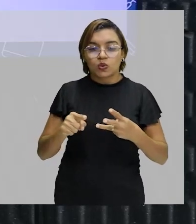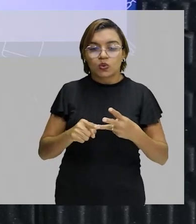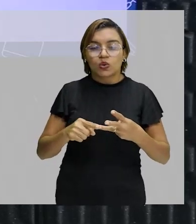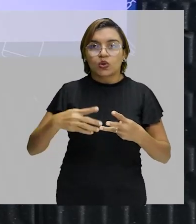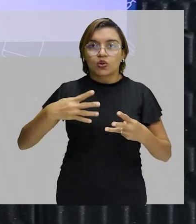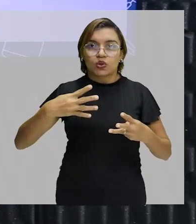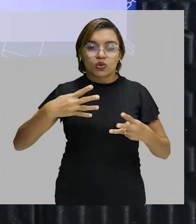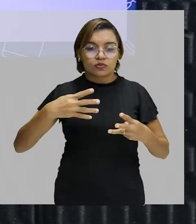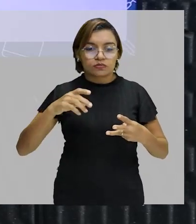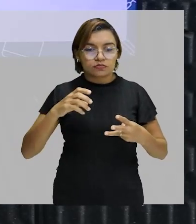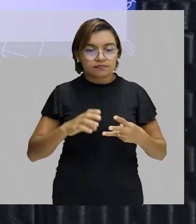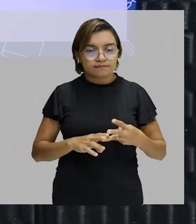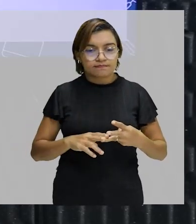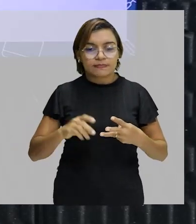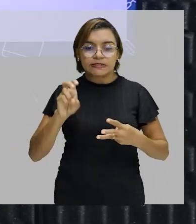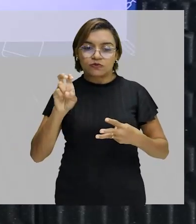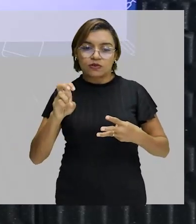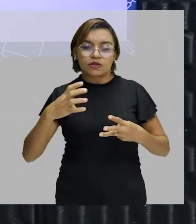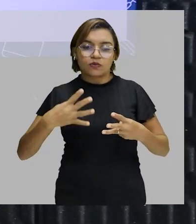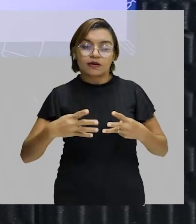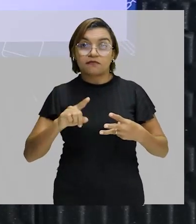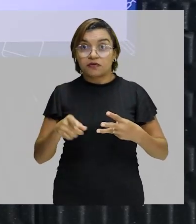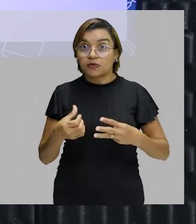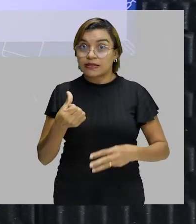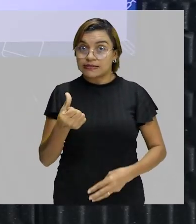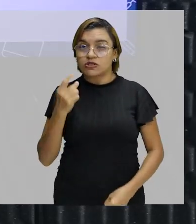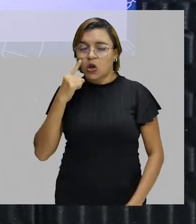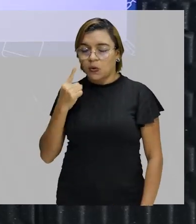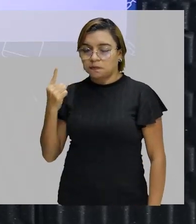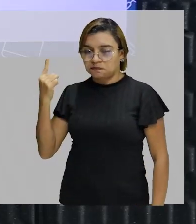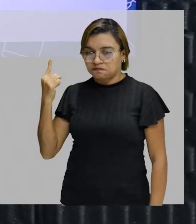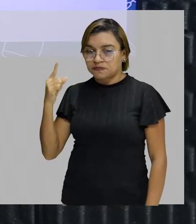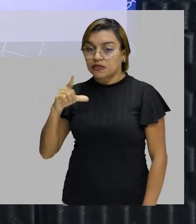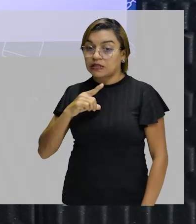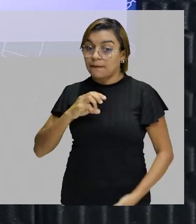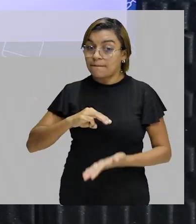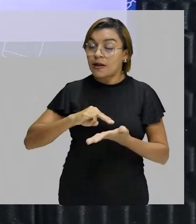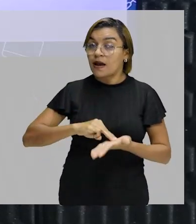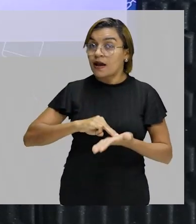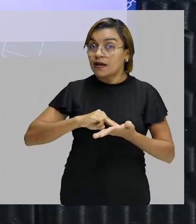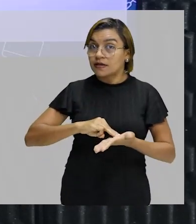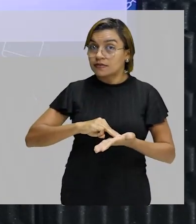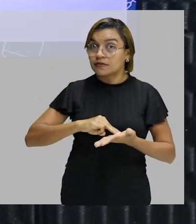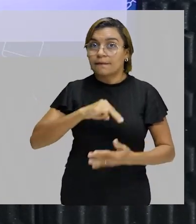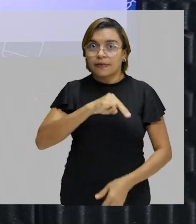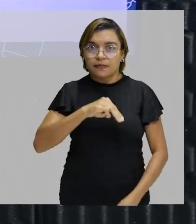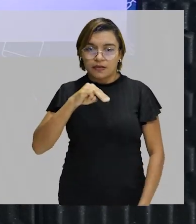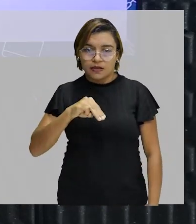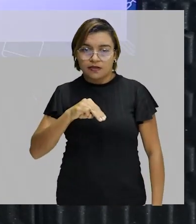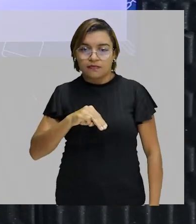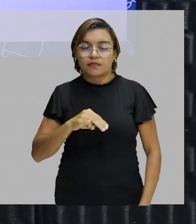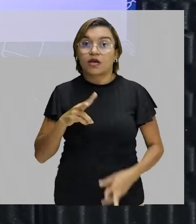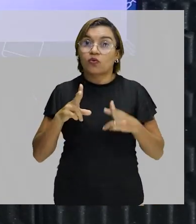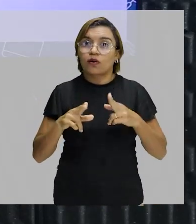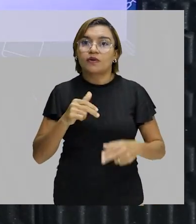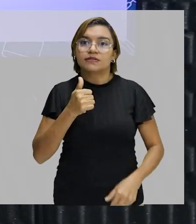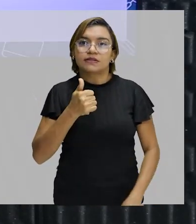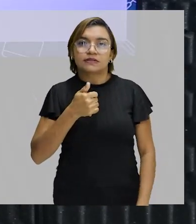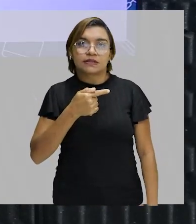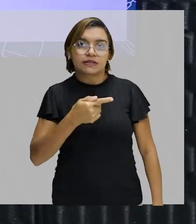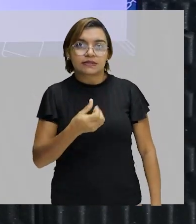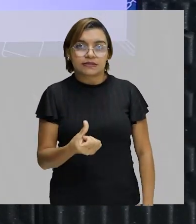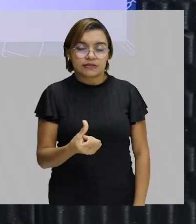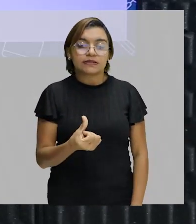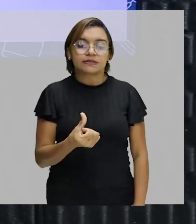54,6, né, de forma respectiva, chegando a uma massa molecular igual a 176,